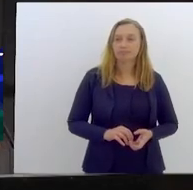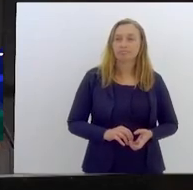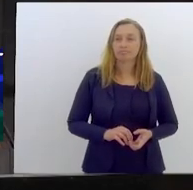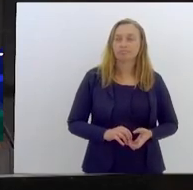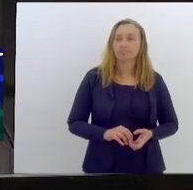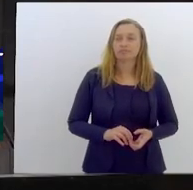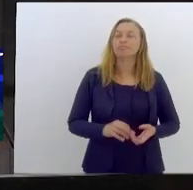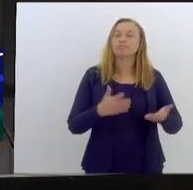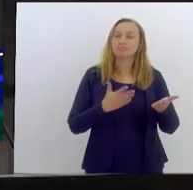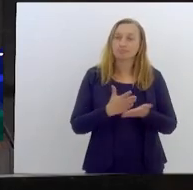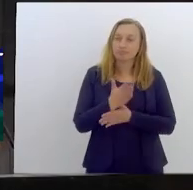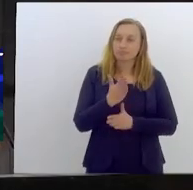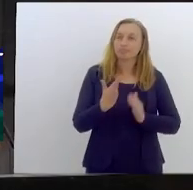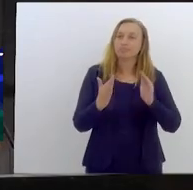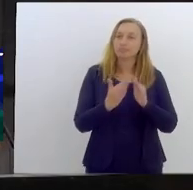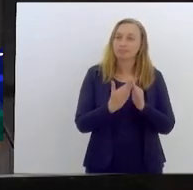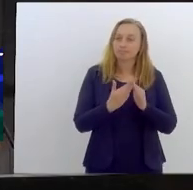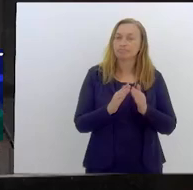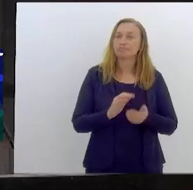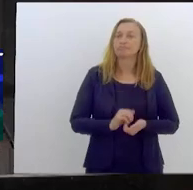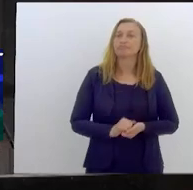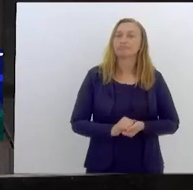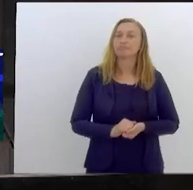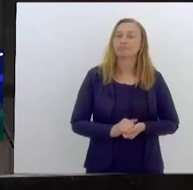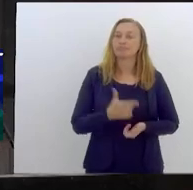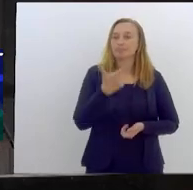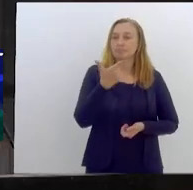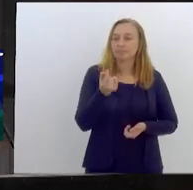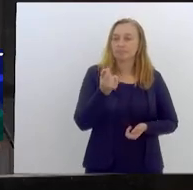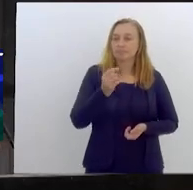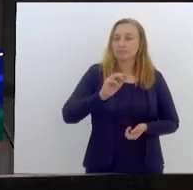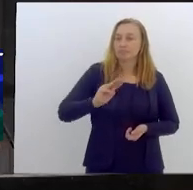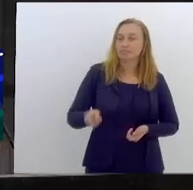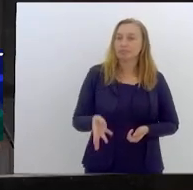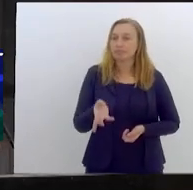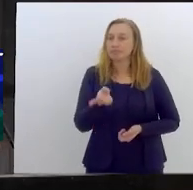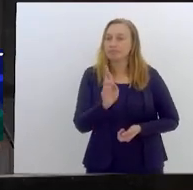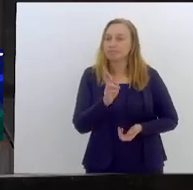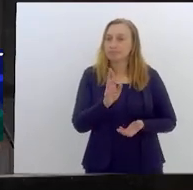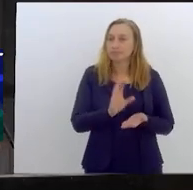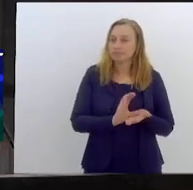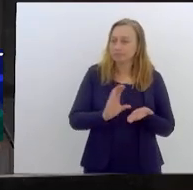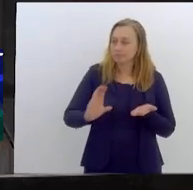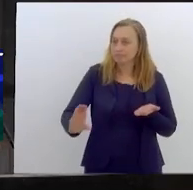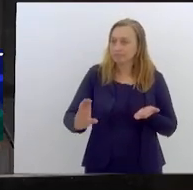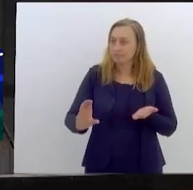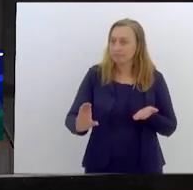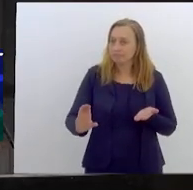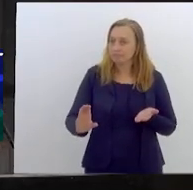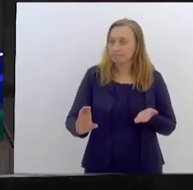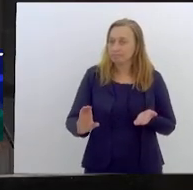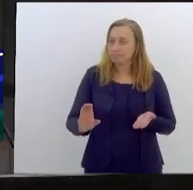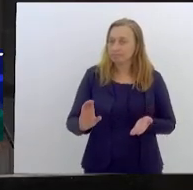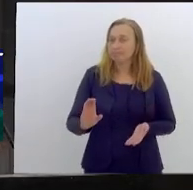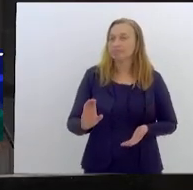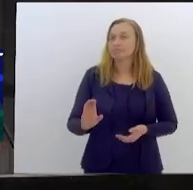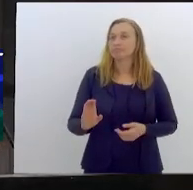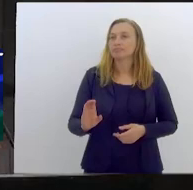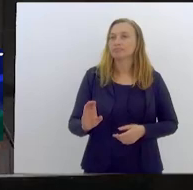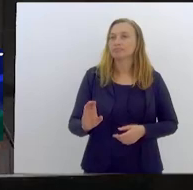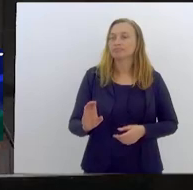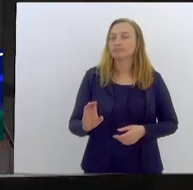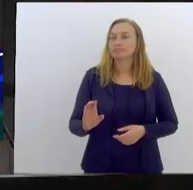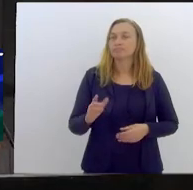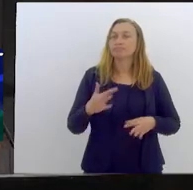aprovado por esta casa, de 20 milhões de reais para o arquivo público municipal